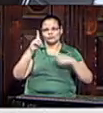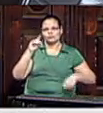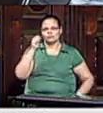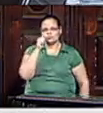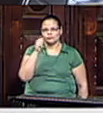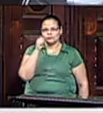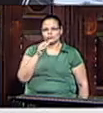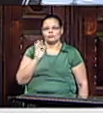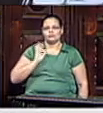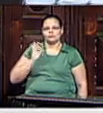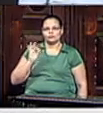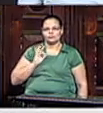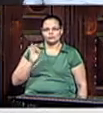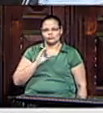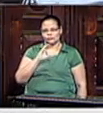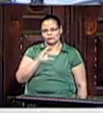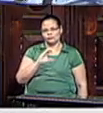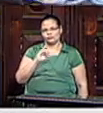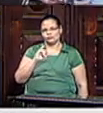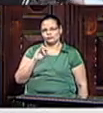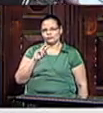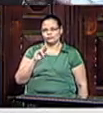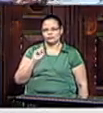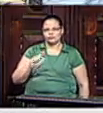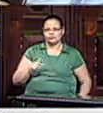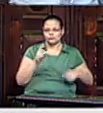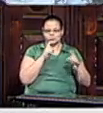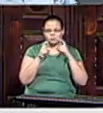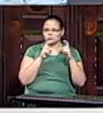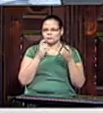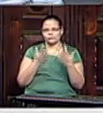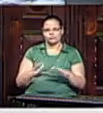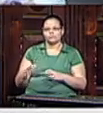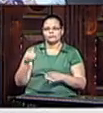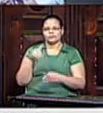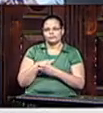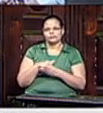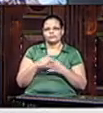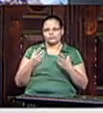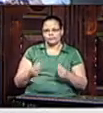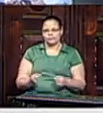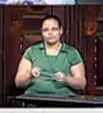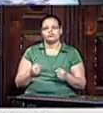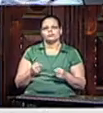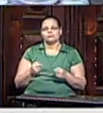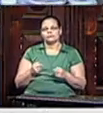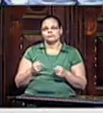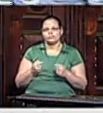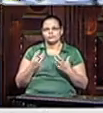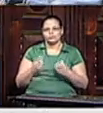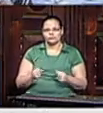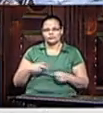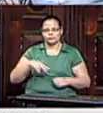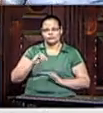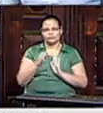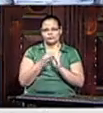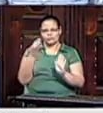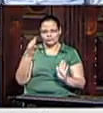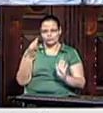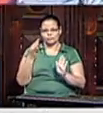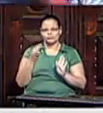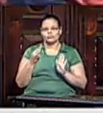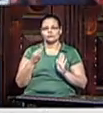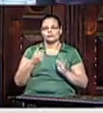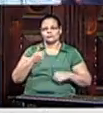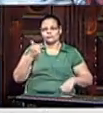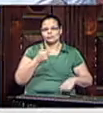Policial Civil. Em discussão, não havendo quem queira discutir, encerra a discussão. Em votação, os senhores que aprovam, permaneçam como estão. Aprovado, vai ao autógrafo.